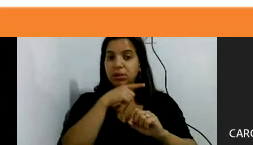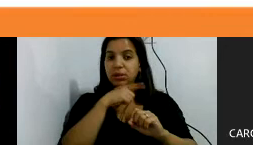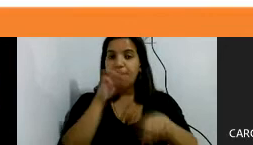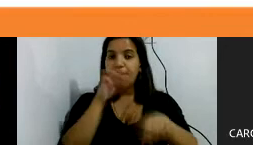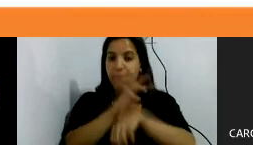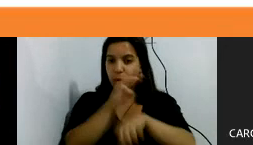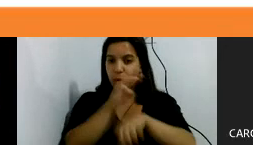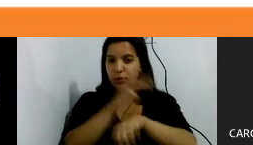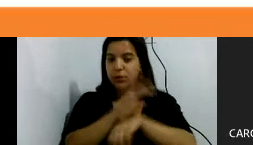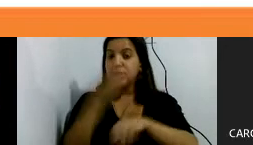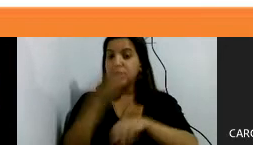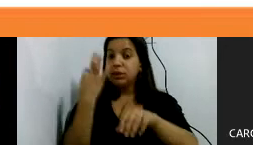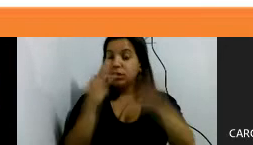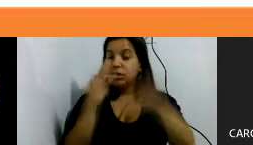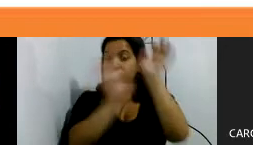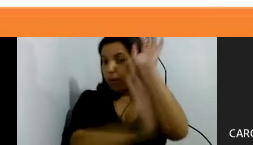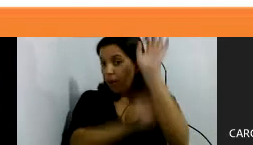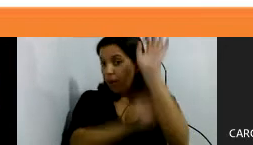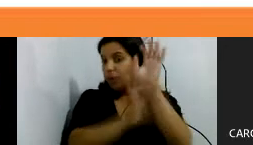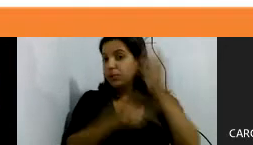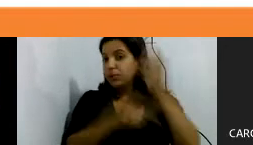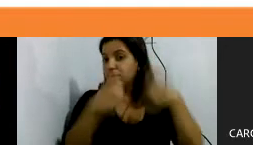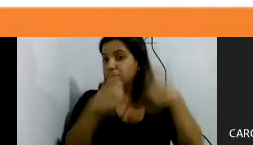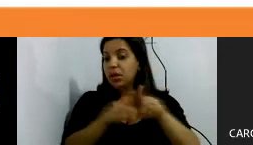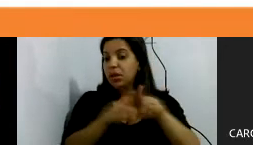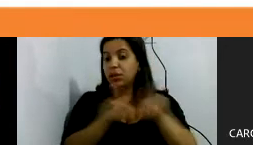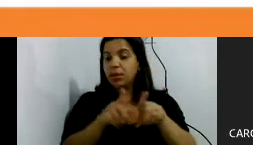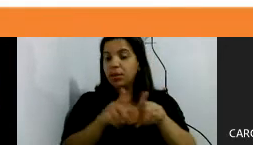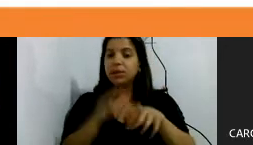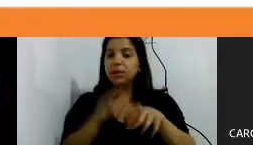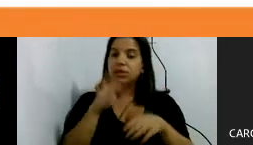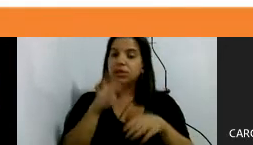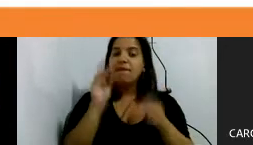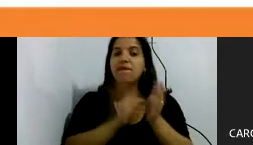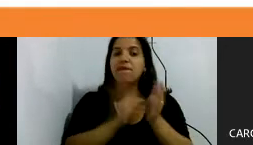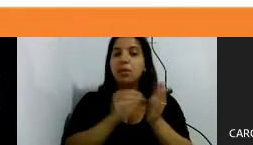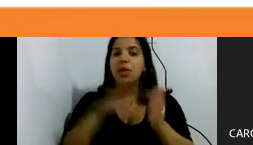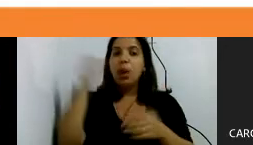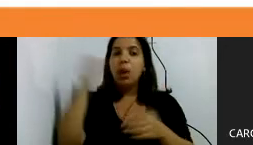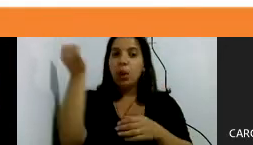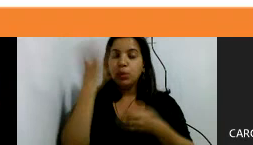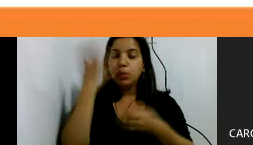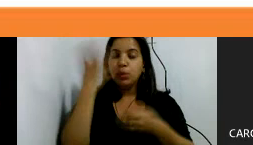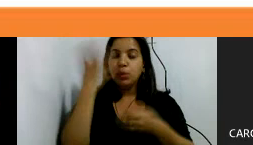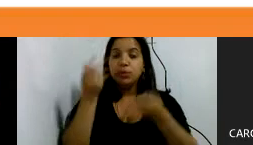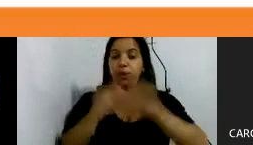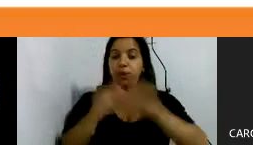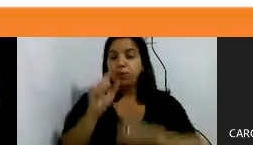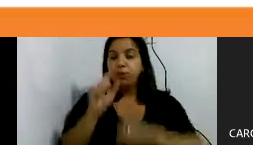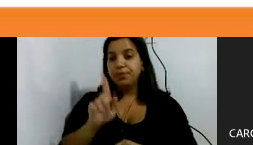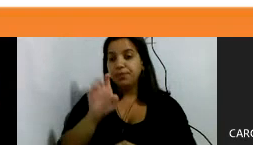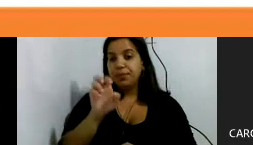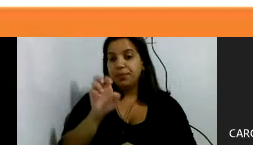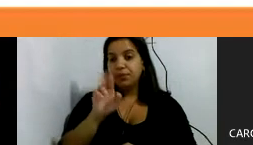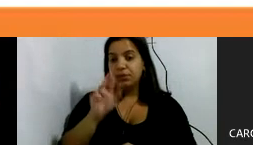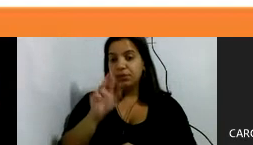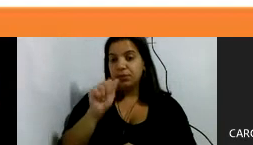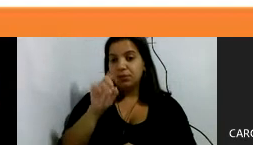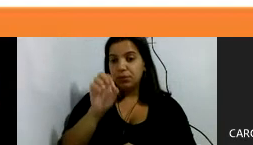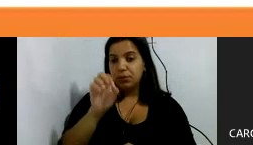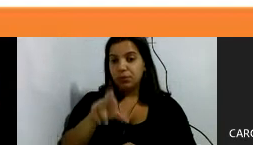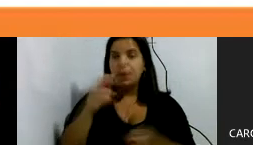da temperatura. E, além disso, em caso de falta de energia, elas têm que ter um gerador acoplado